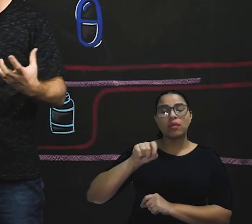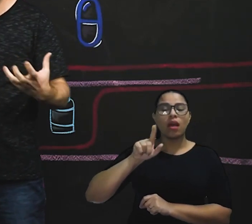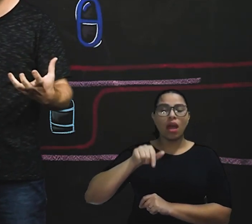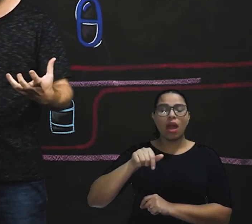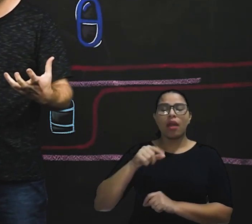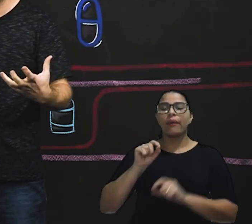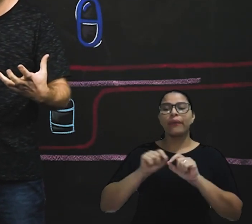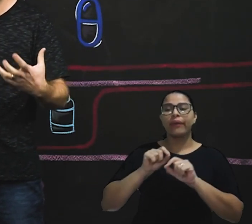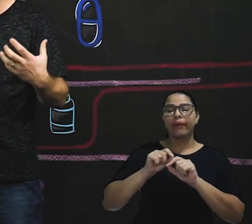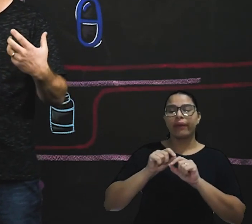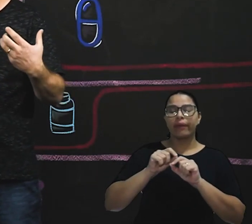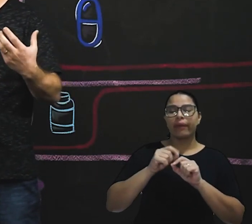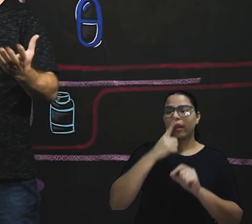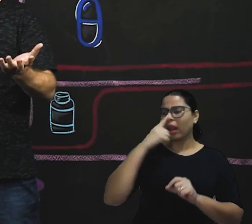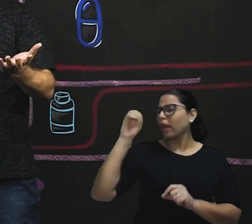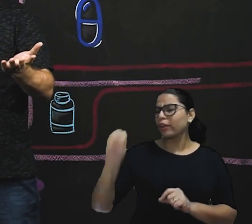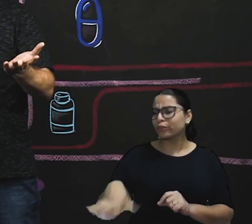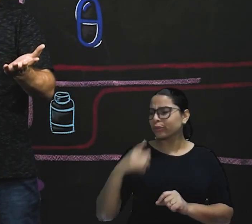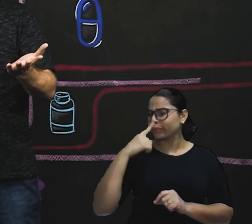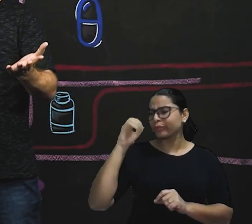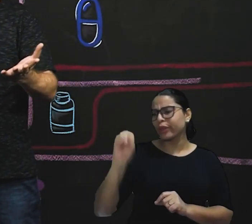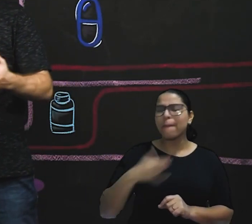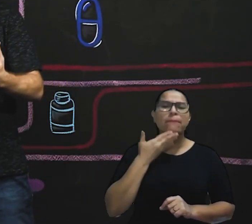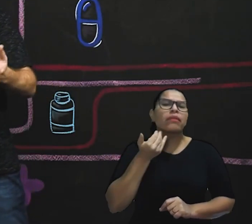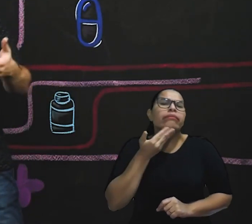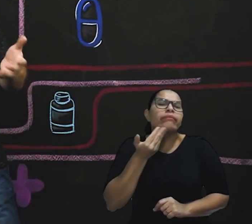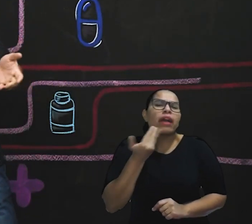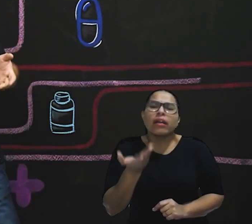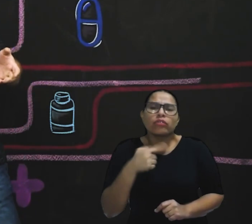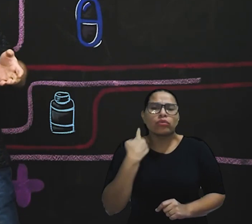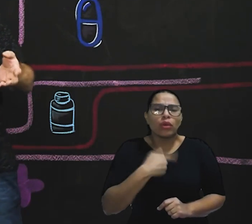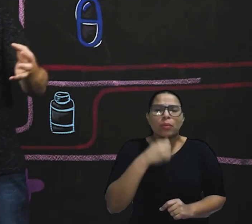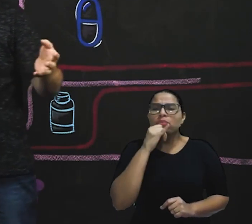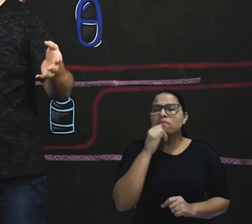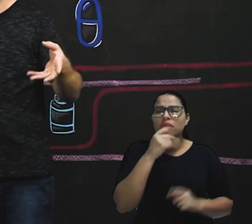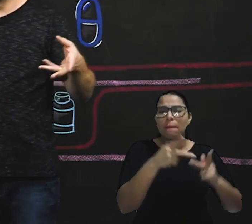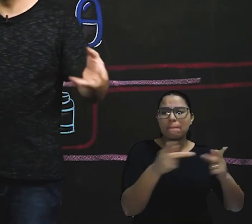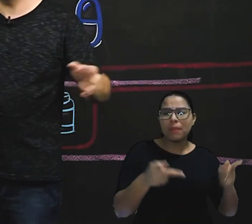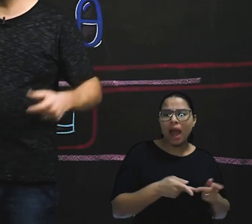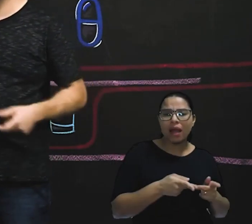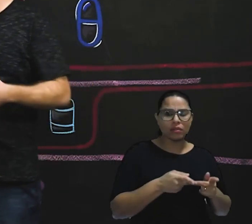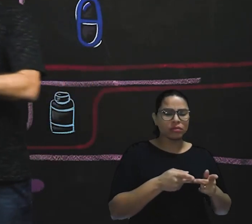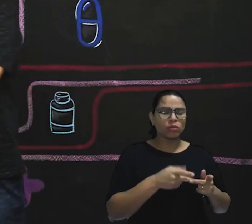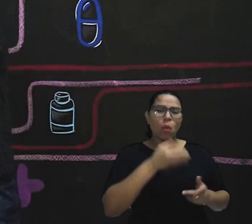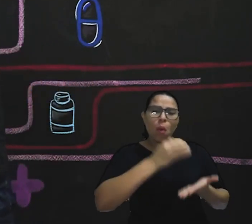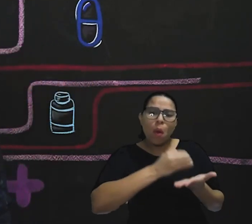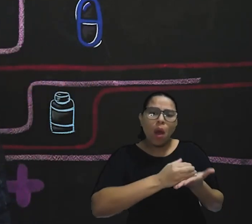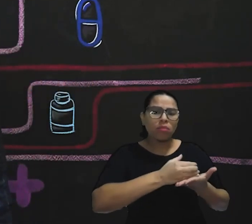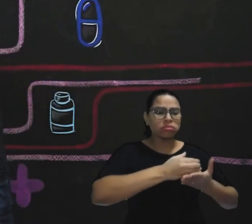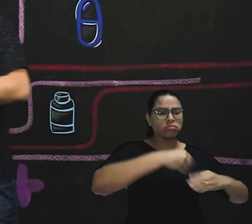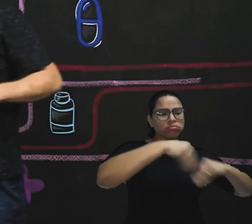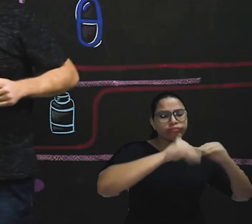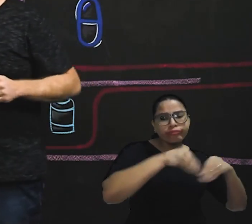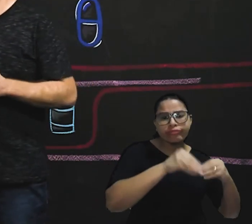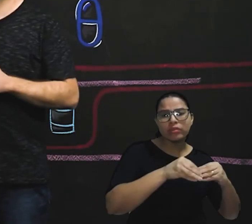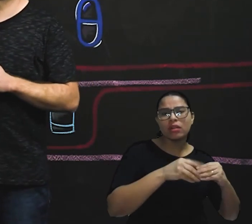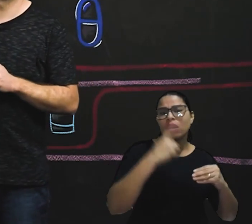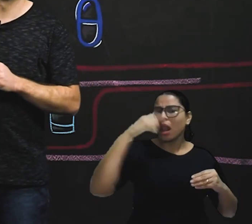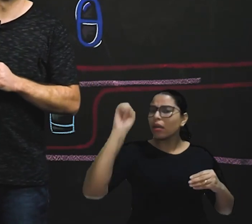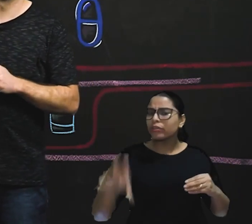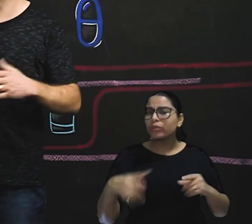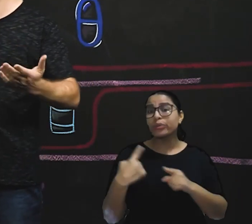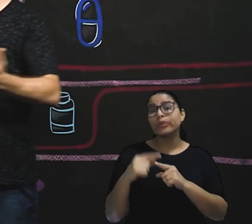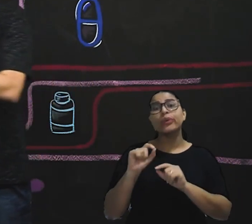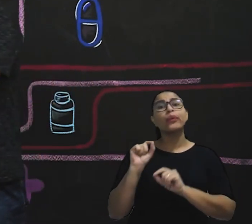do descartável. É muito mais fácil eu utilizar hoje pratos e copos descartáveis do que ter que ir depois e lavar os de